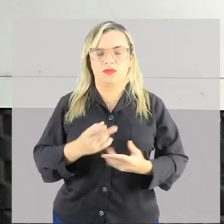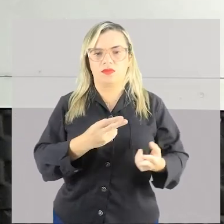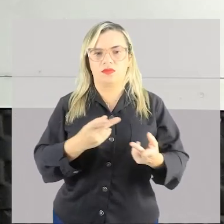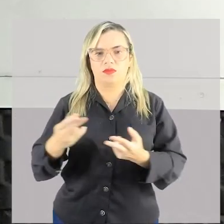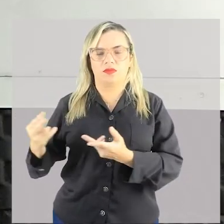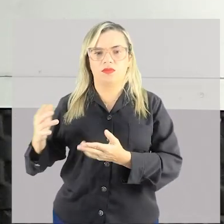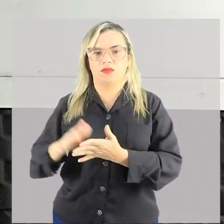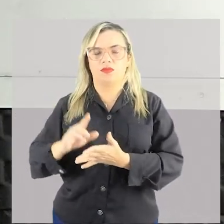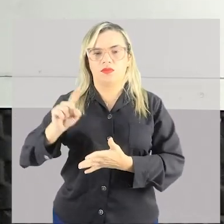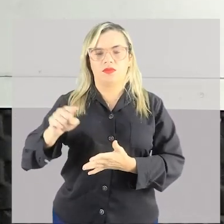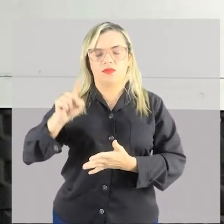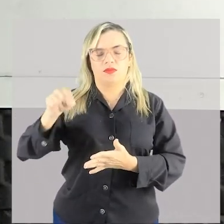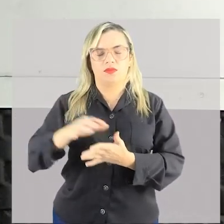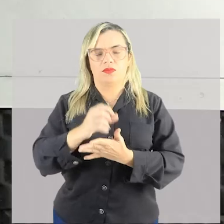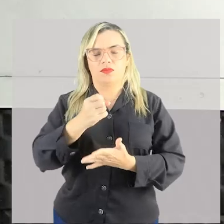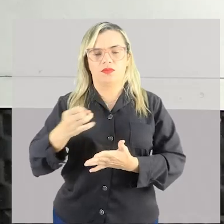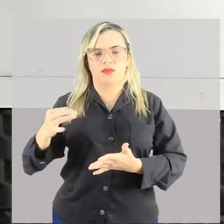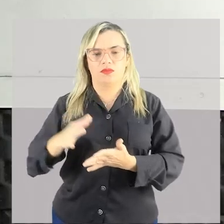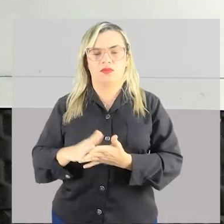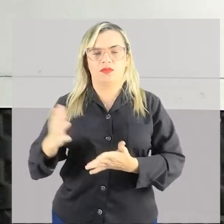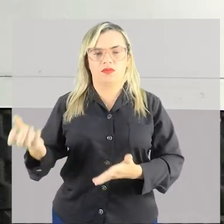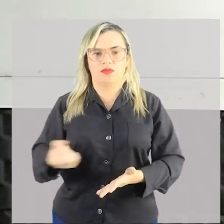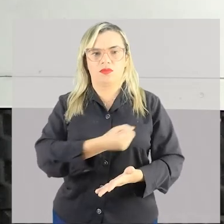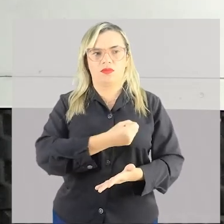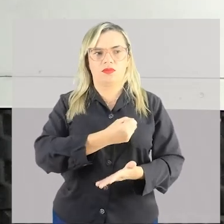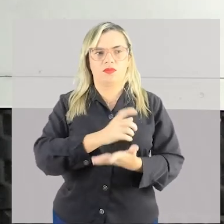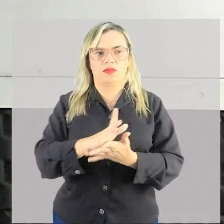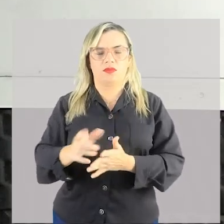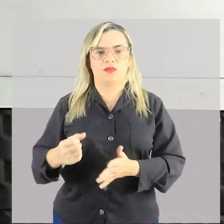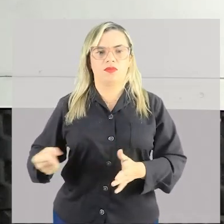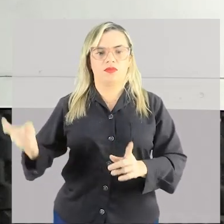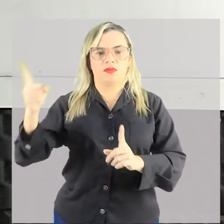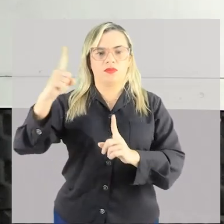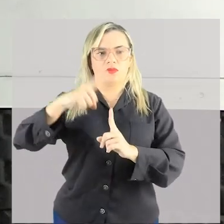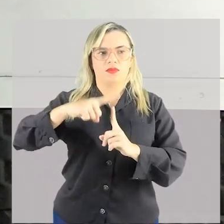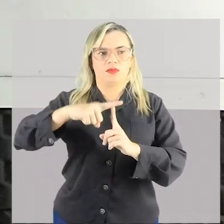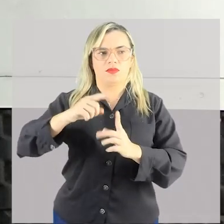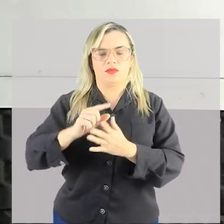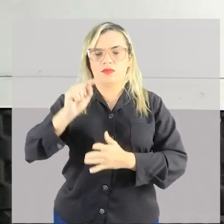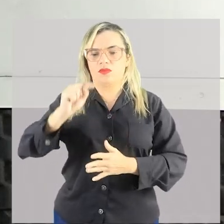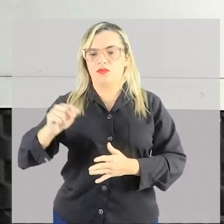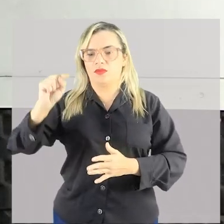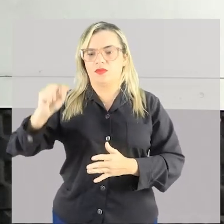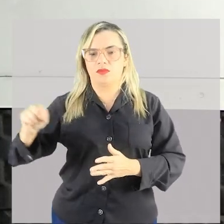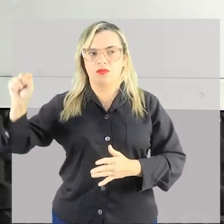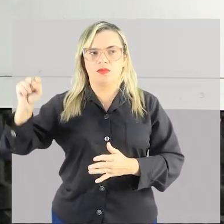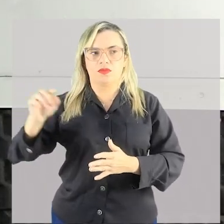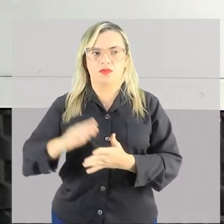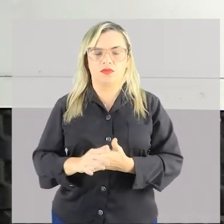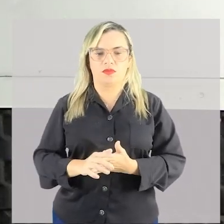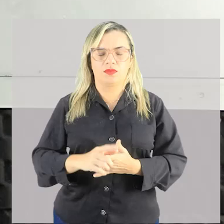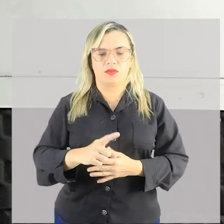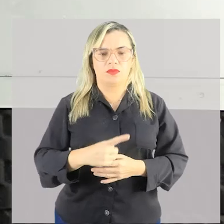casas decimais ó para esse número ficar inteiro eu corro duas casas fica 1